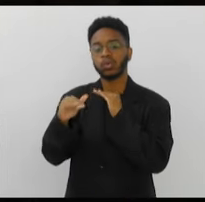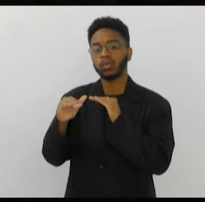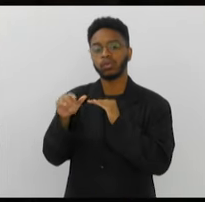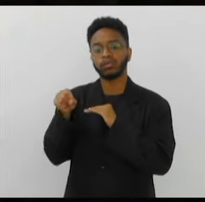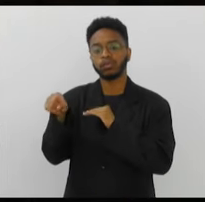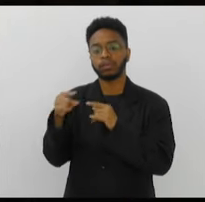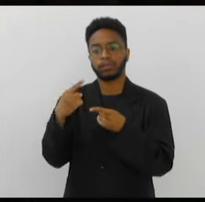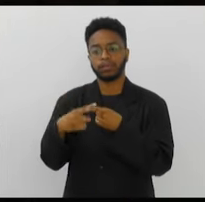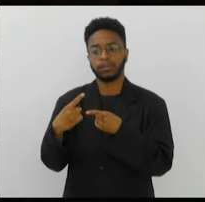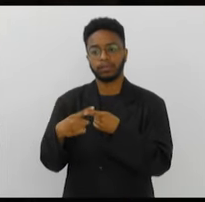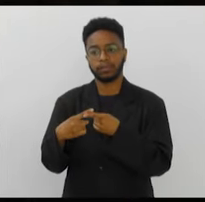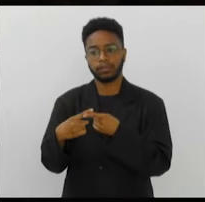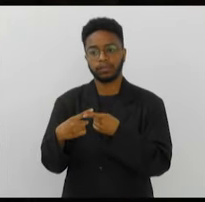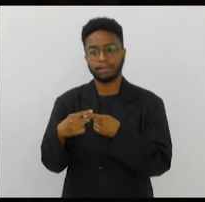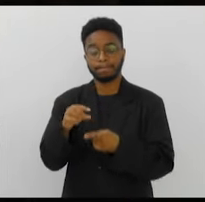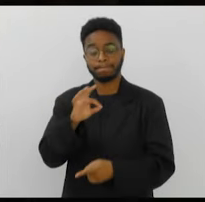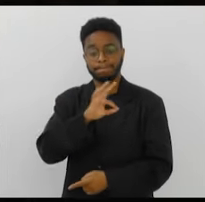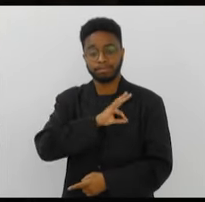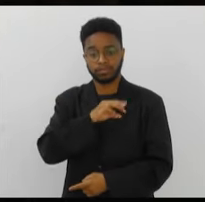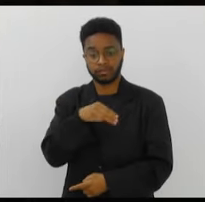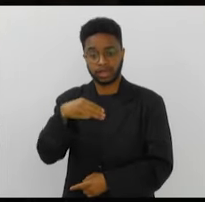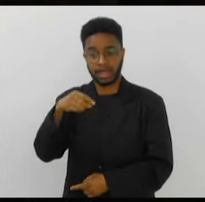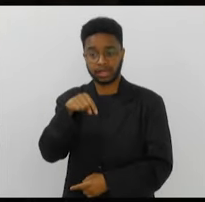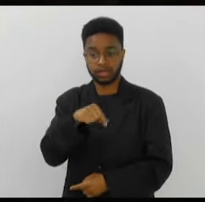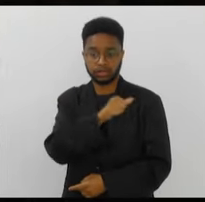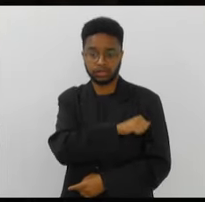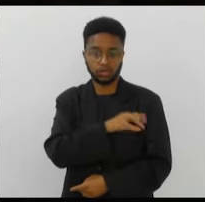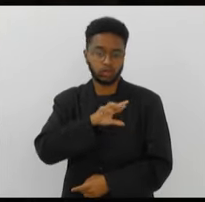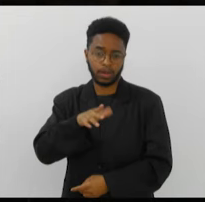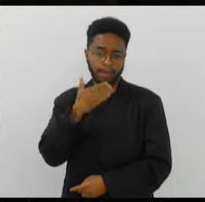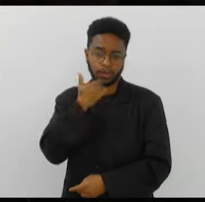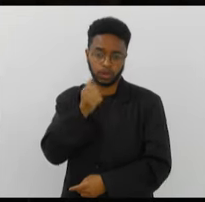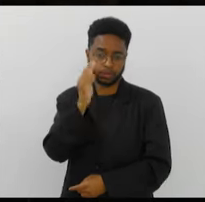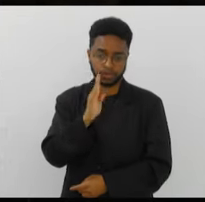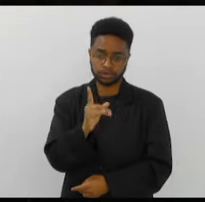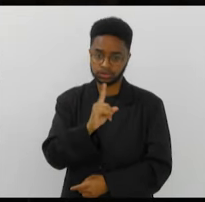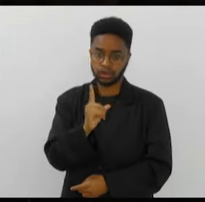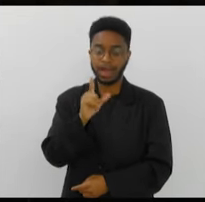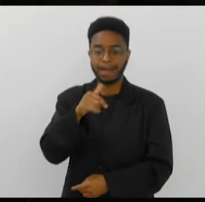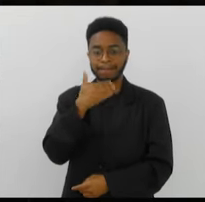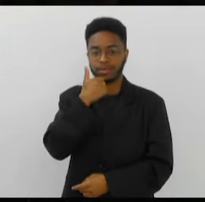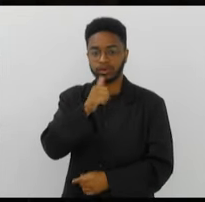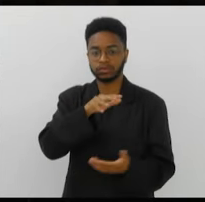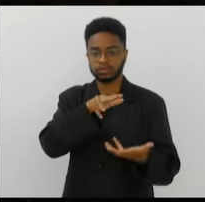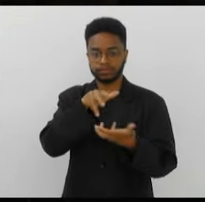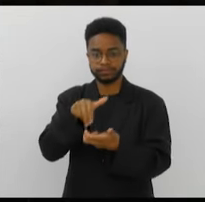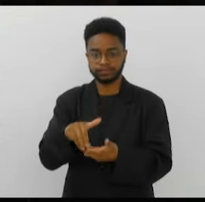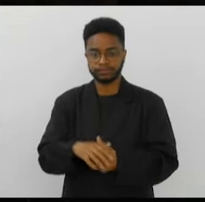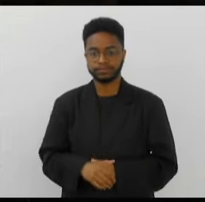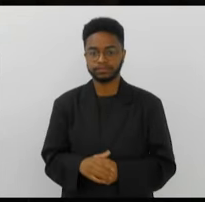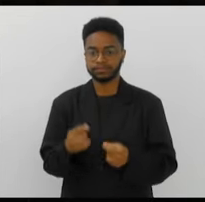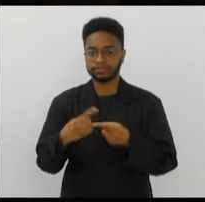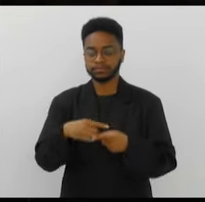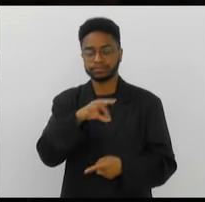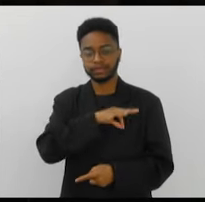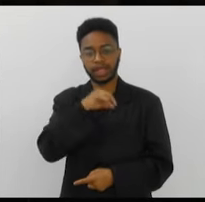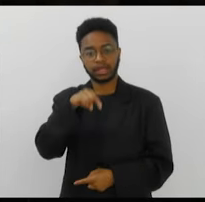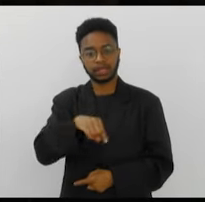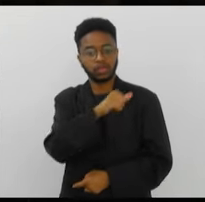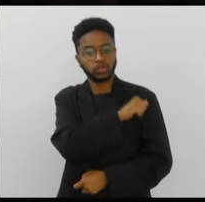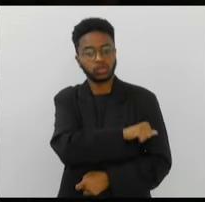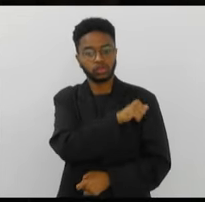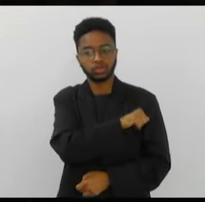sentido. A Polícia Militar do Rio de Janeiro não é a melhor polícia do Brasil, não, Rati. É a melhor polícia do mundo. A Polícia Militar do Estado do Rio de Janeiro não trabalha com